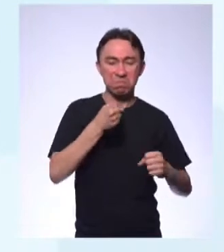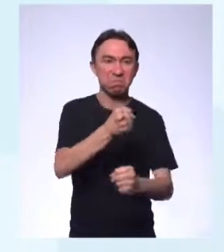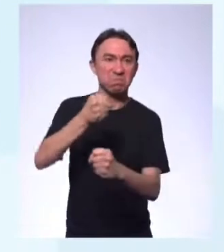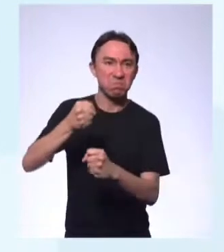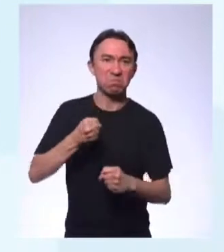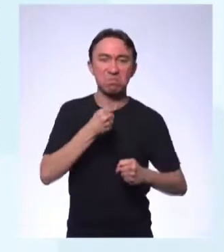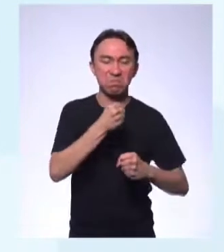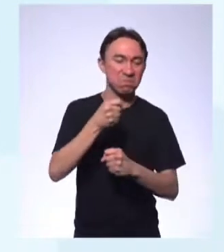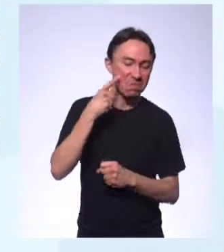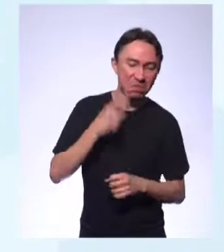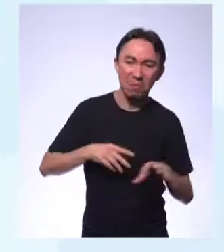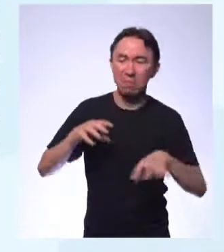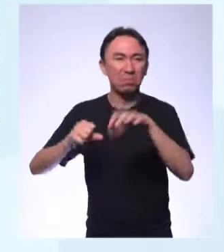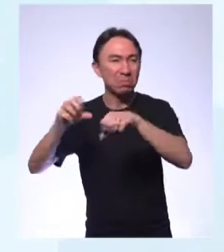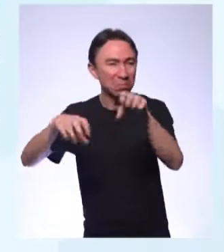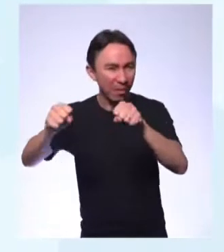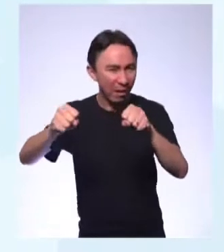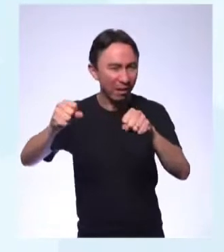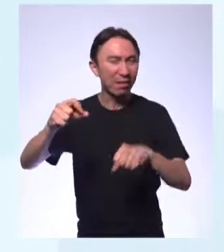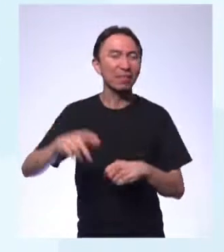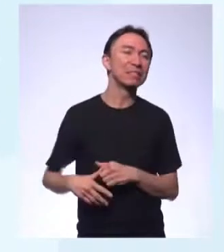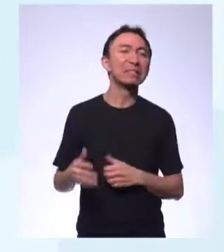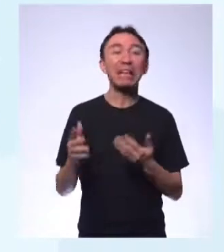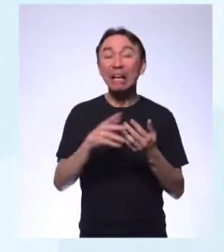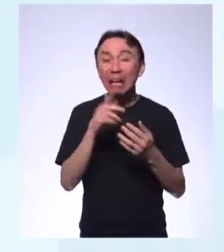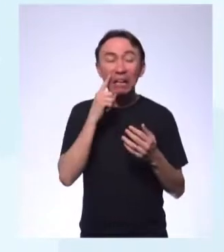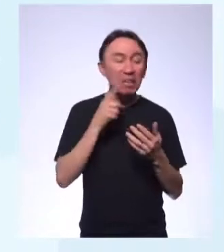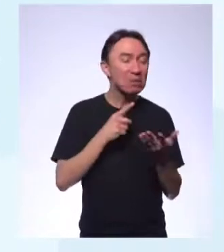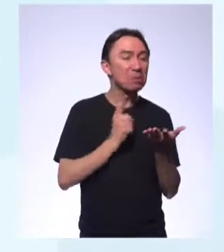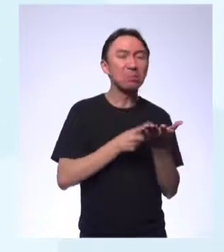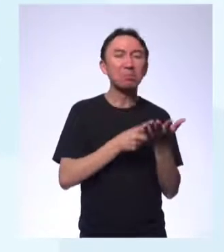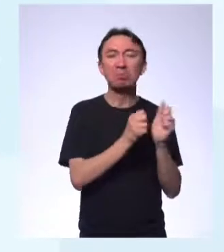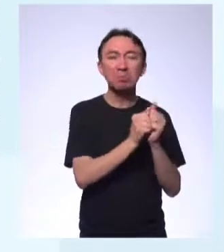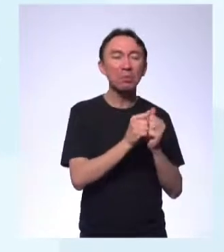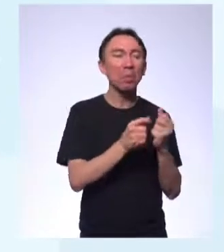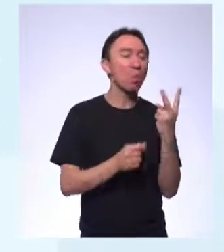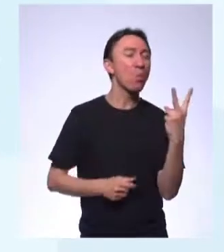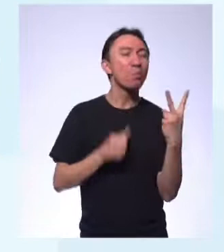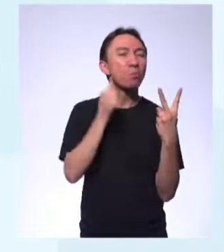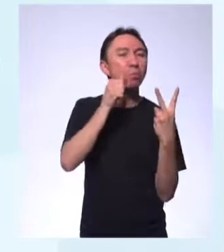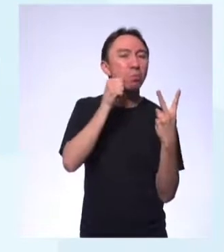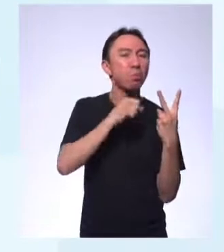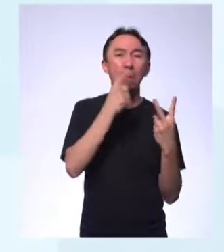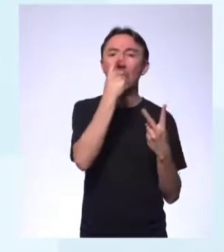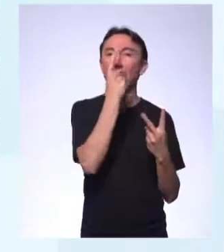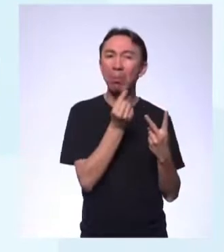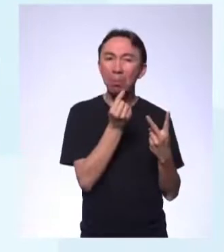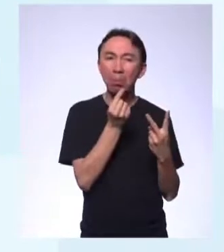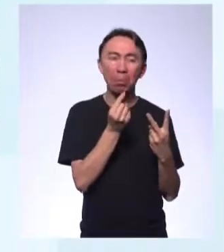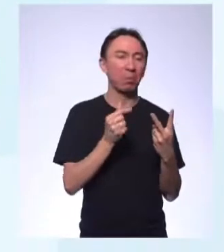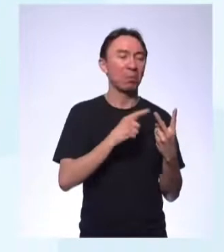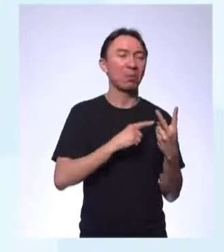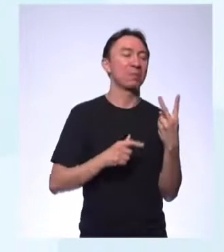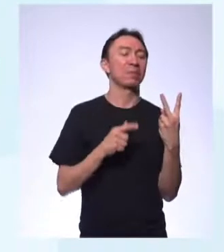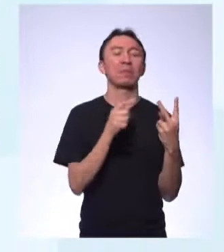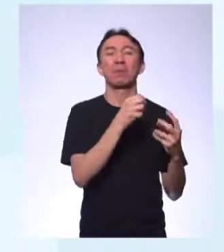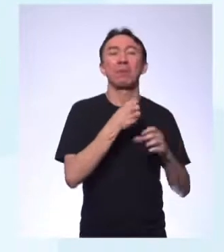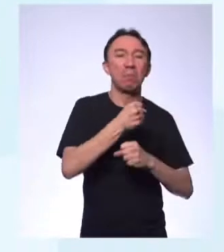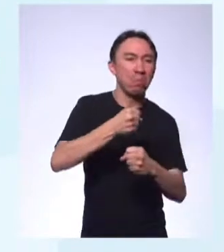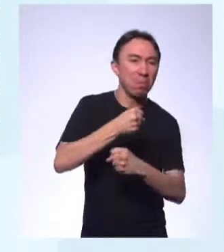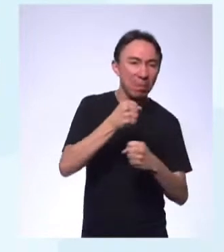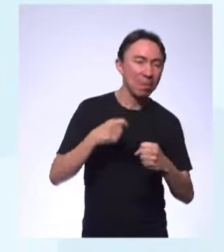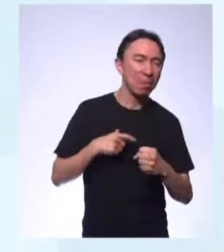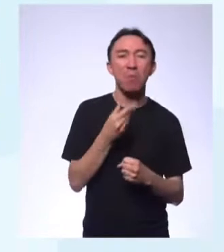causem algum mal. Para isso, ele se une a duas bruxas e um não mágico, ou nomage, pela nomenclatura